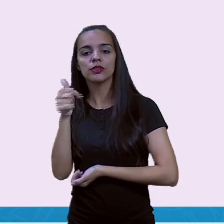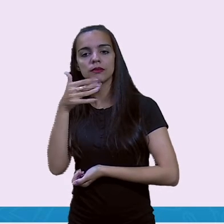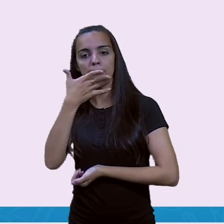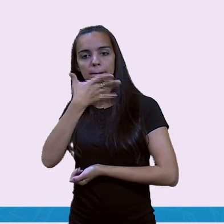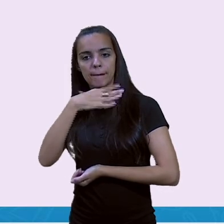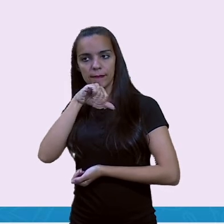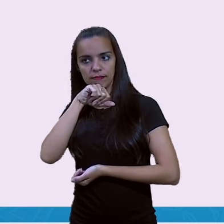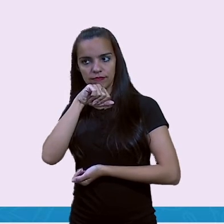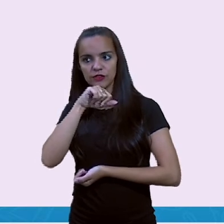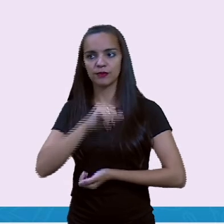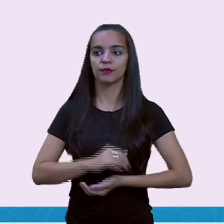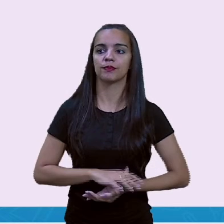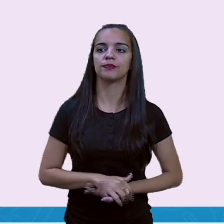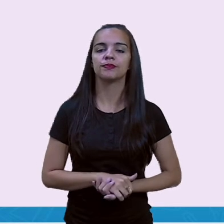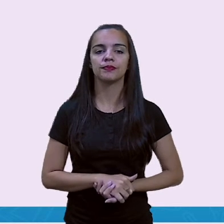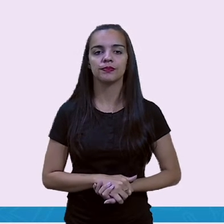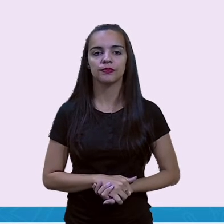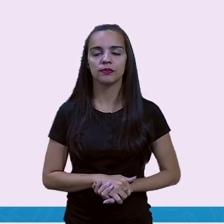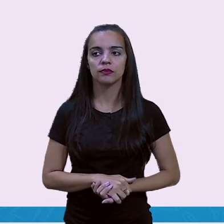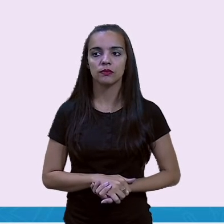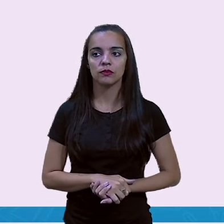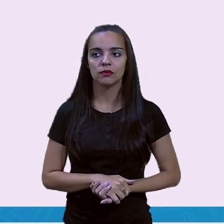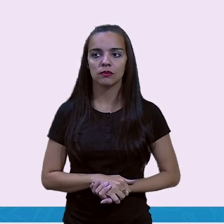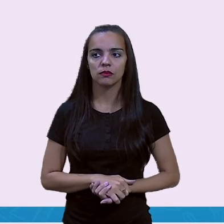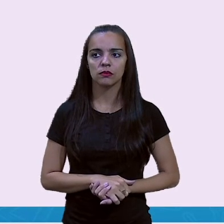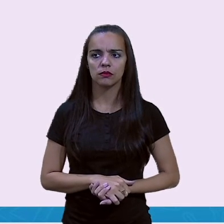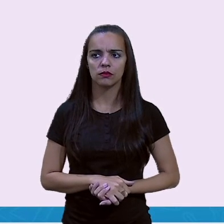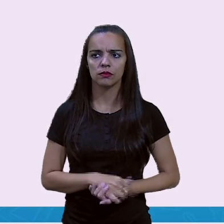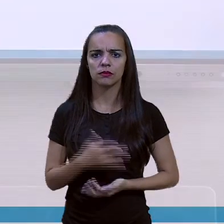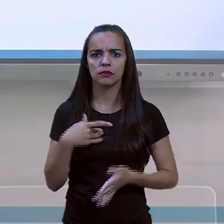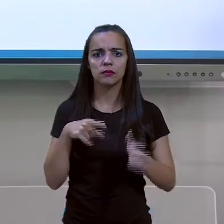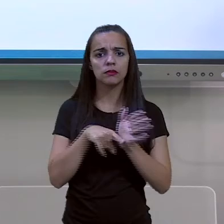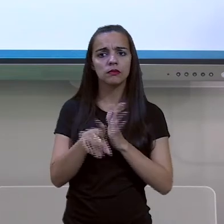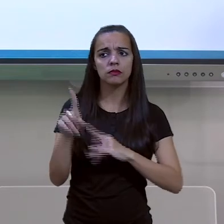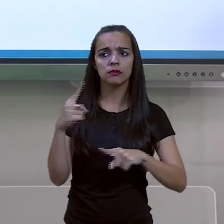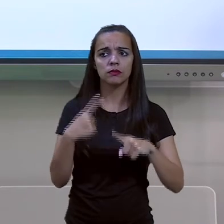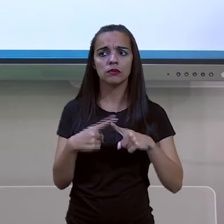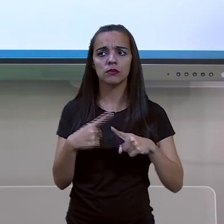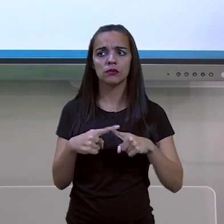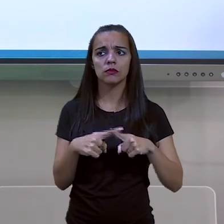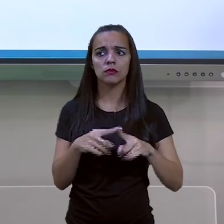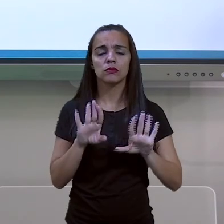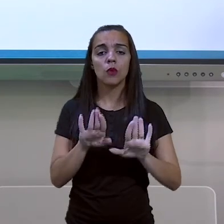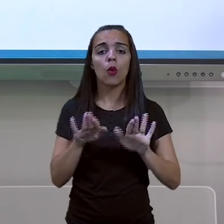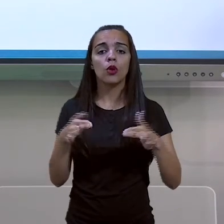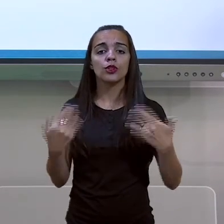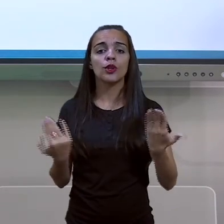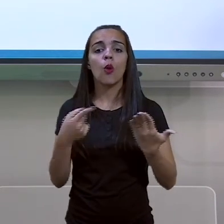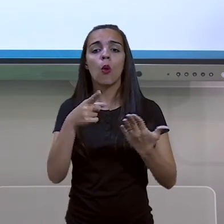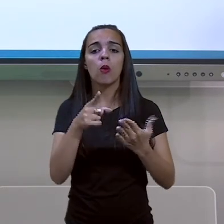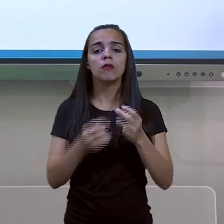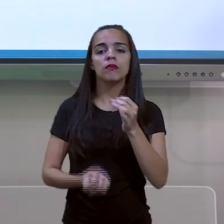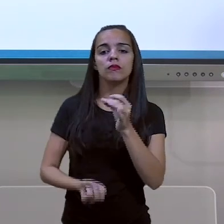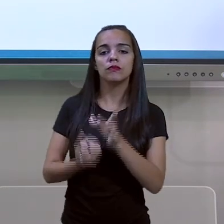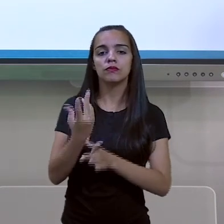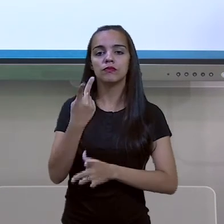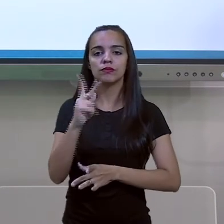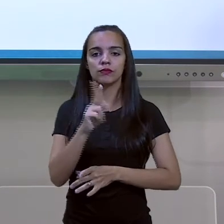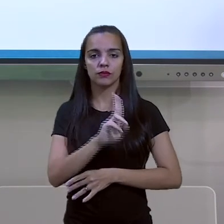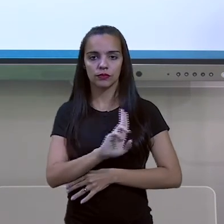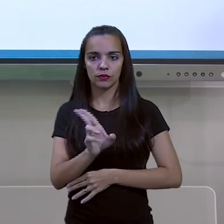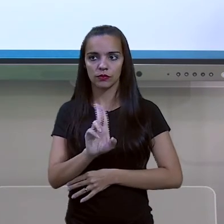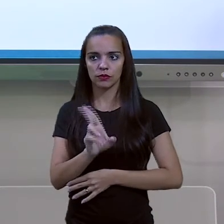pai, ok? Eu perguntei também aqui qual é a origem do seu